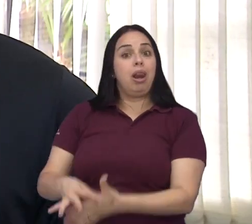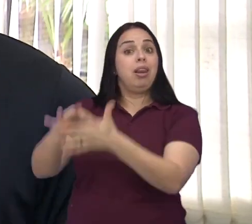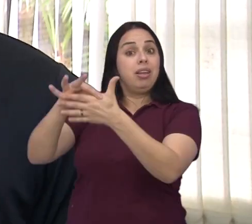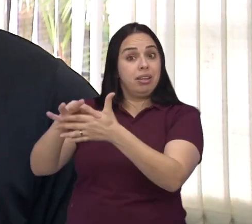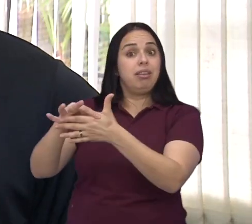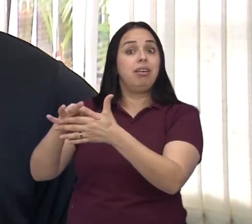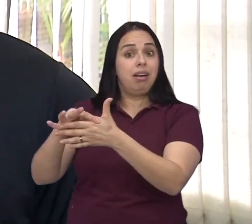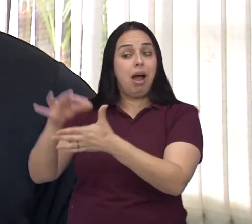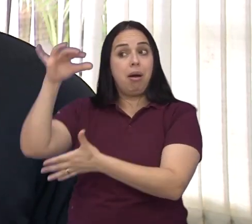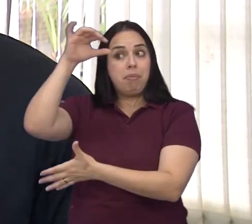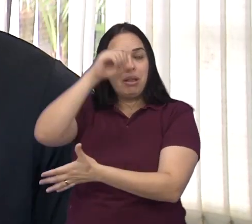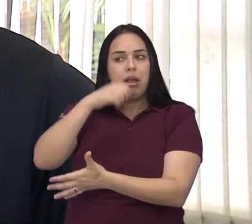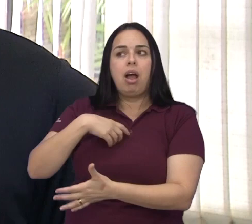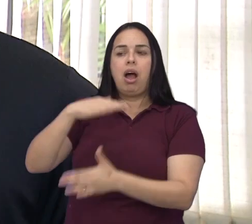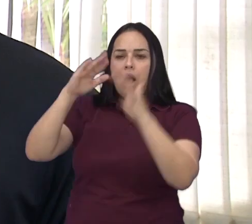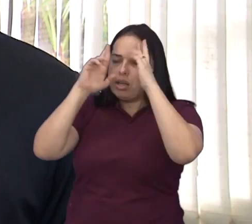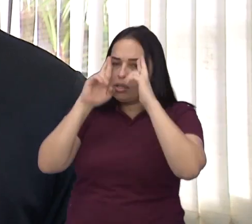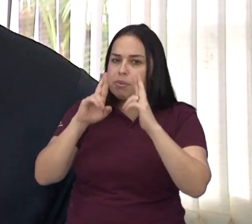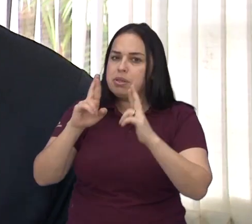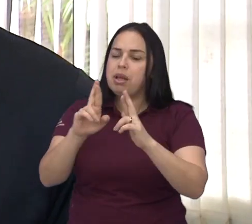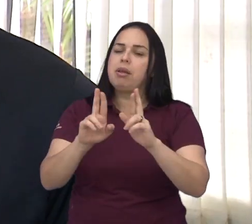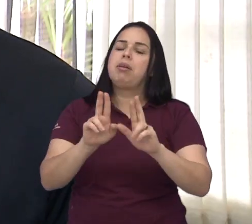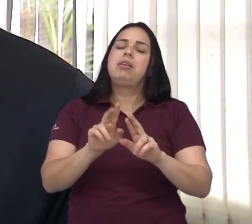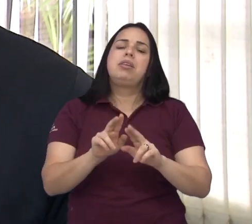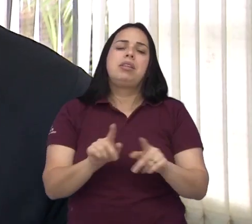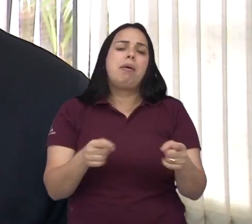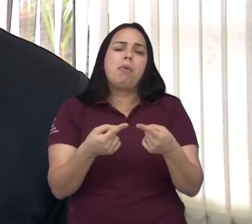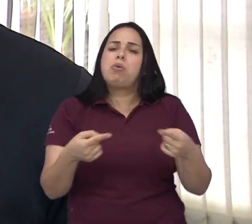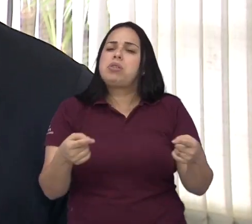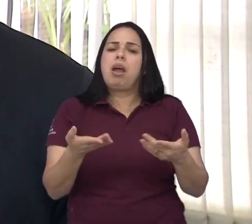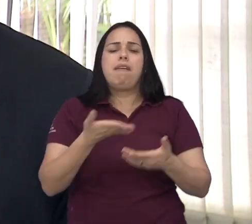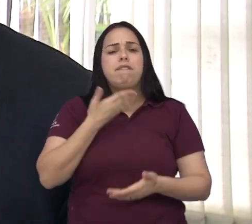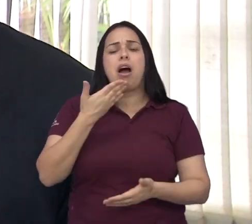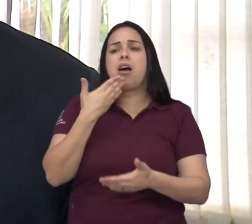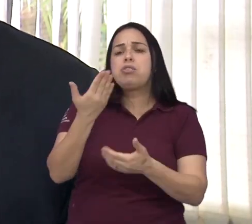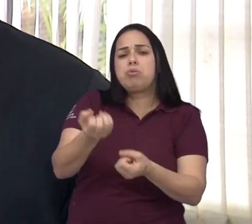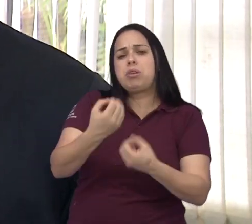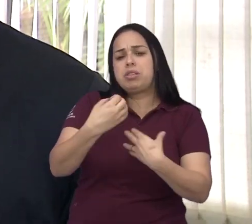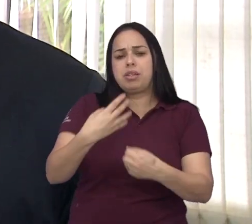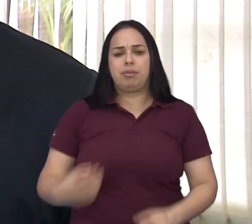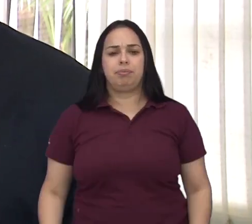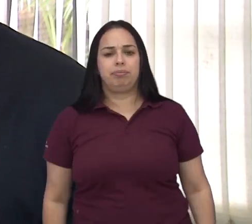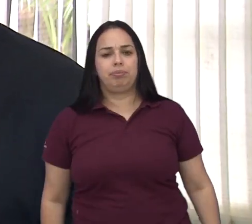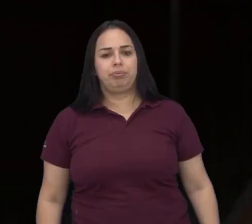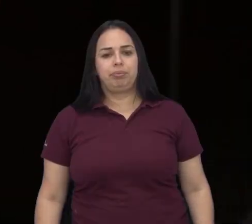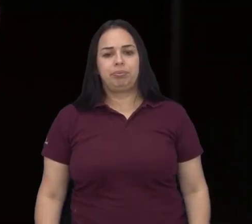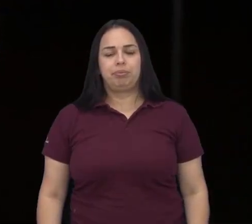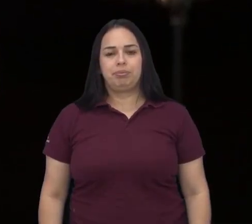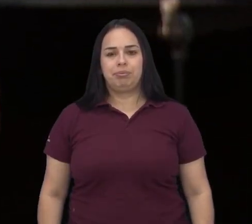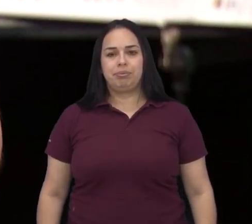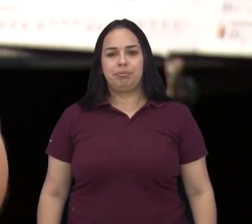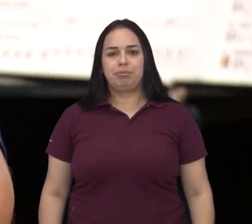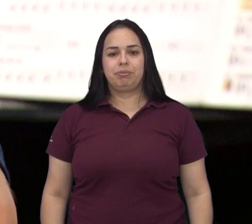muitas vezes. E a música traz isso de uma forma muito fácil, muito tranquila para as pessoas.